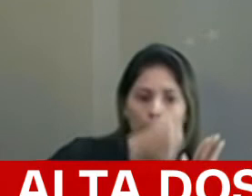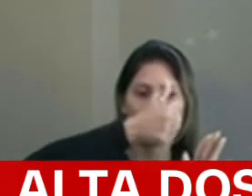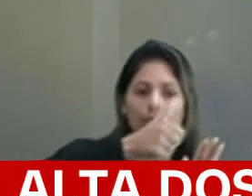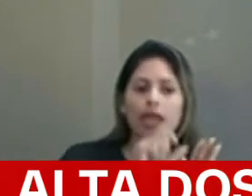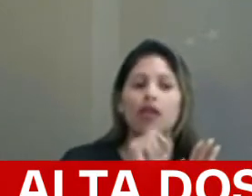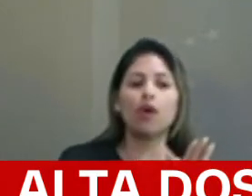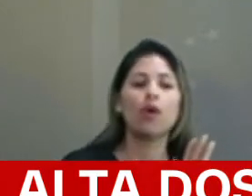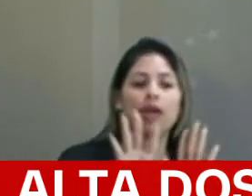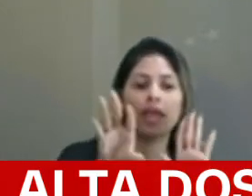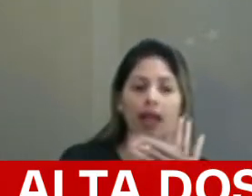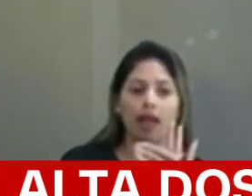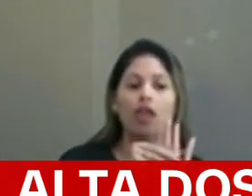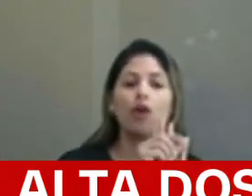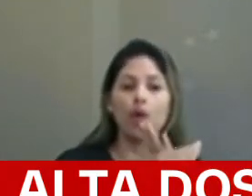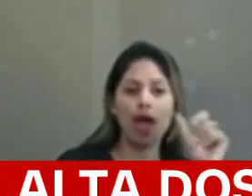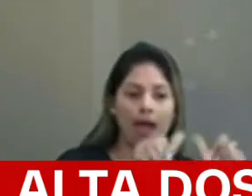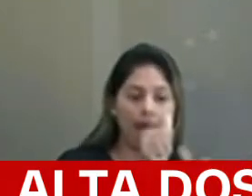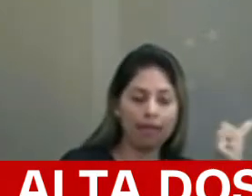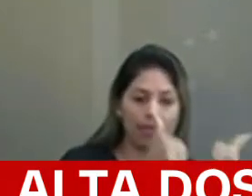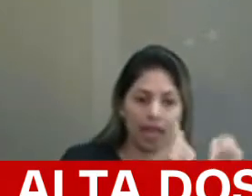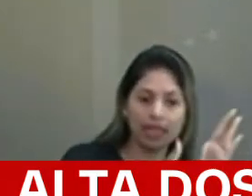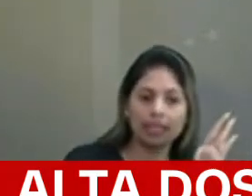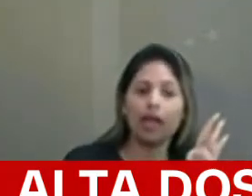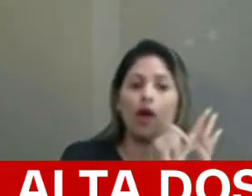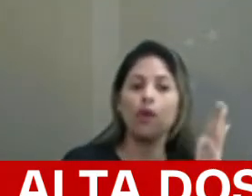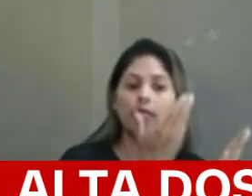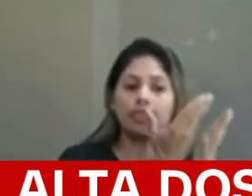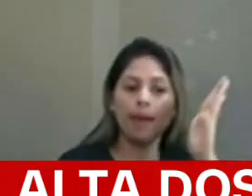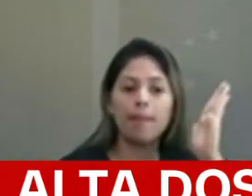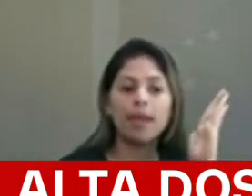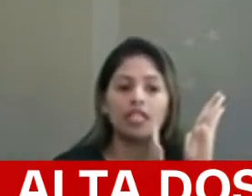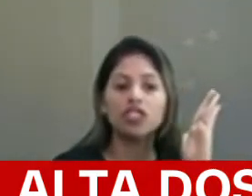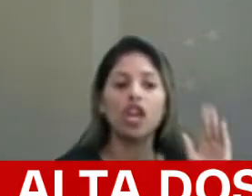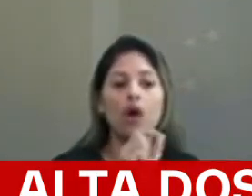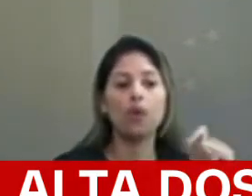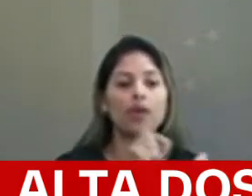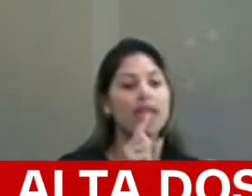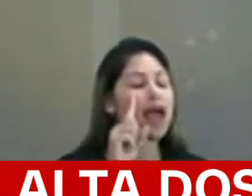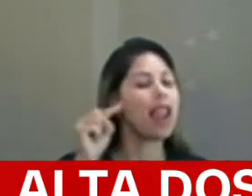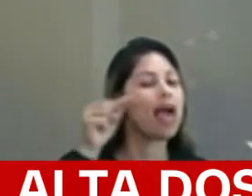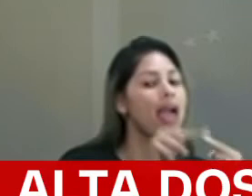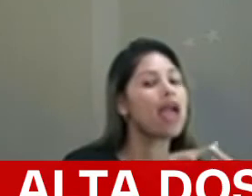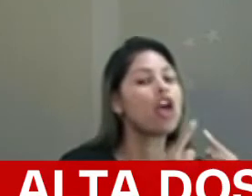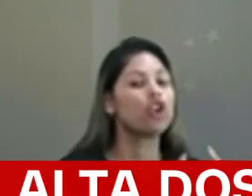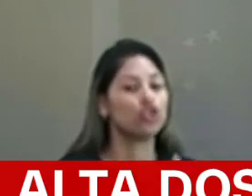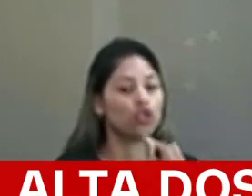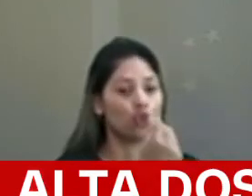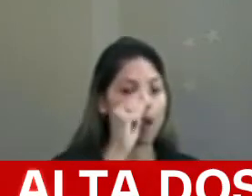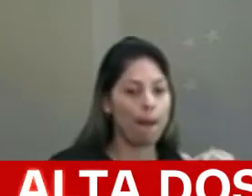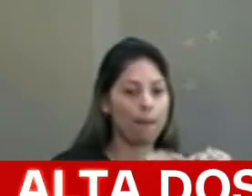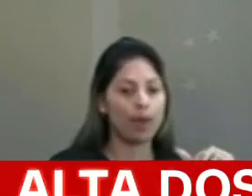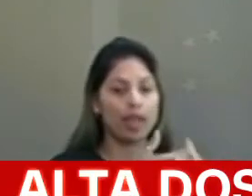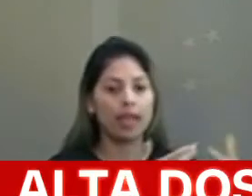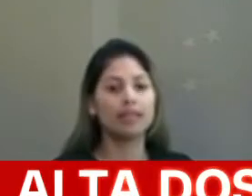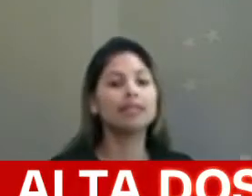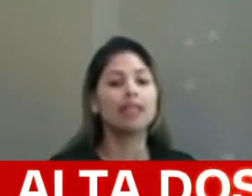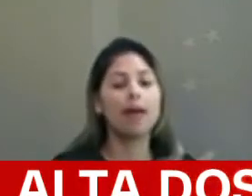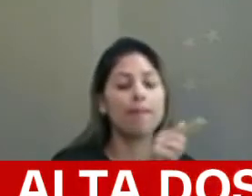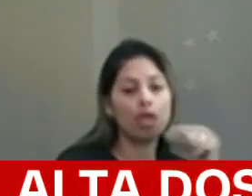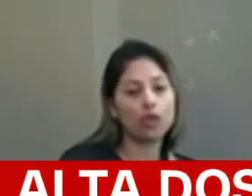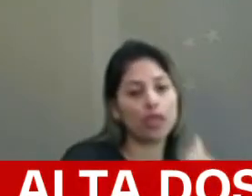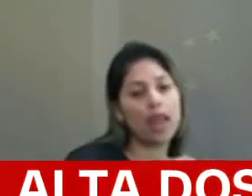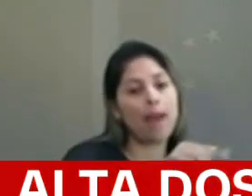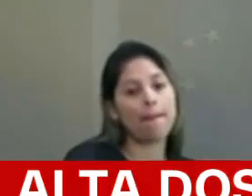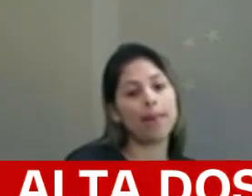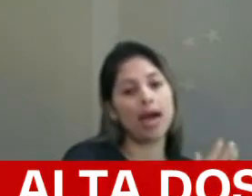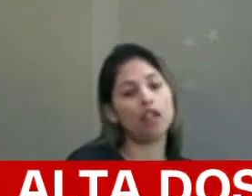é restringir a avaliação das perdas às ocorridas somente em relação aos produtos e serviços de que trata